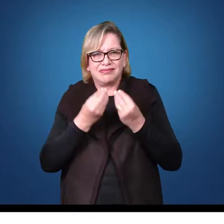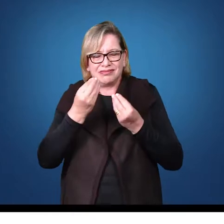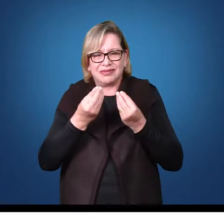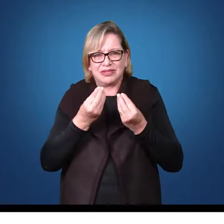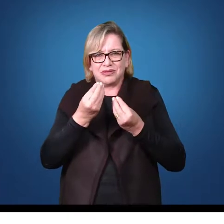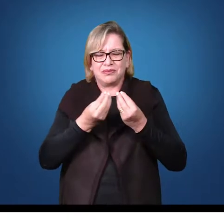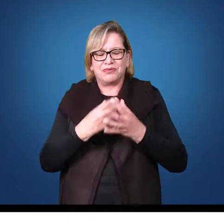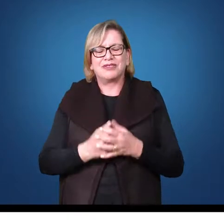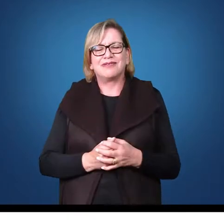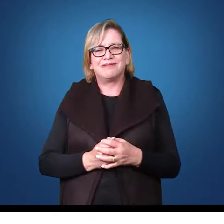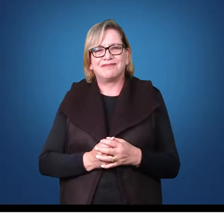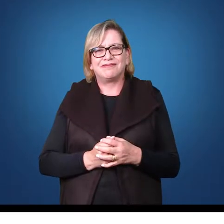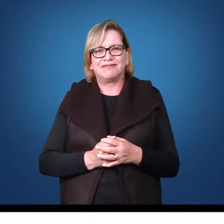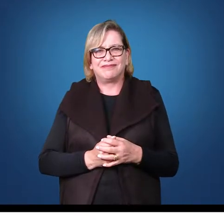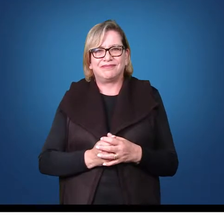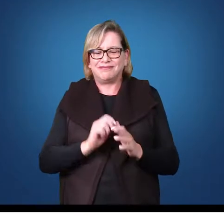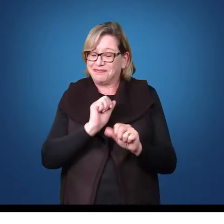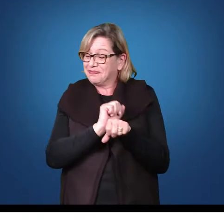assim.